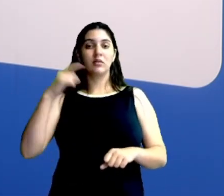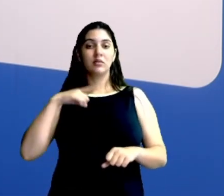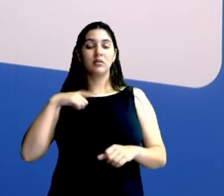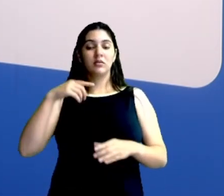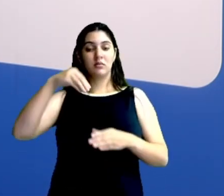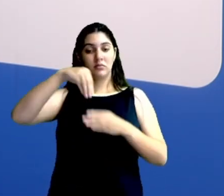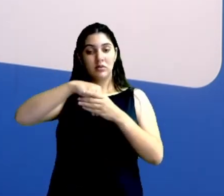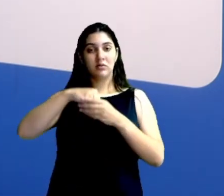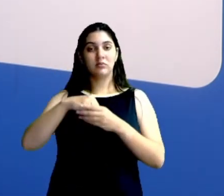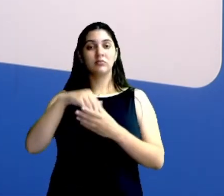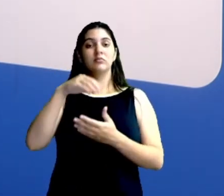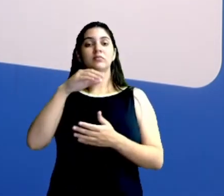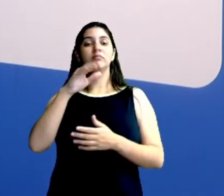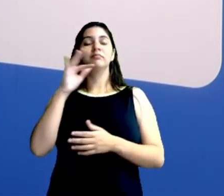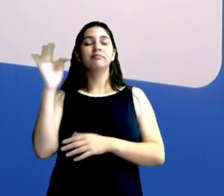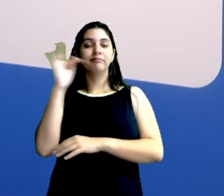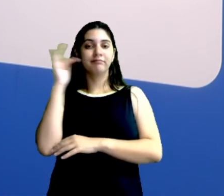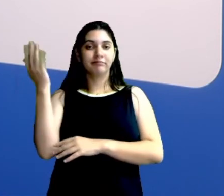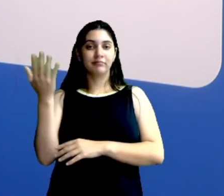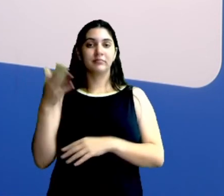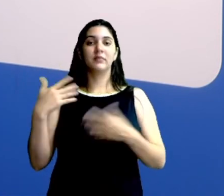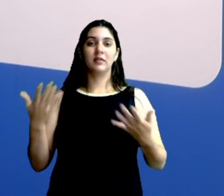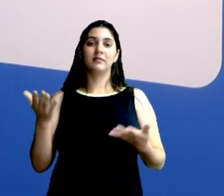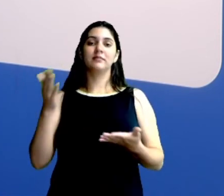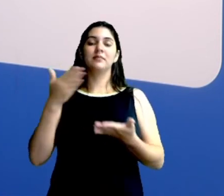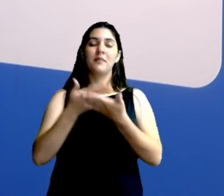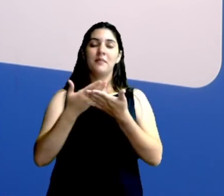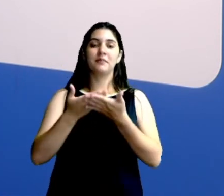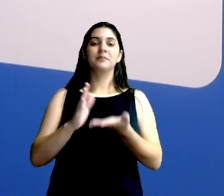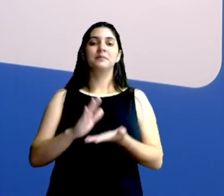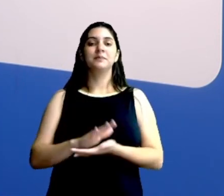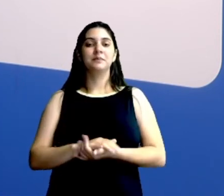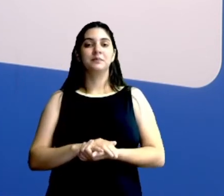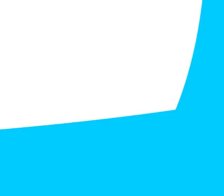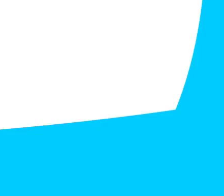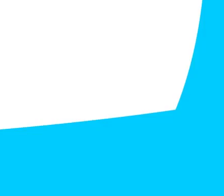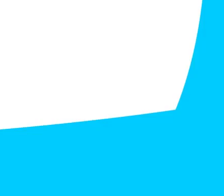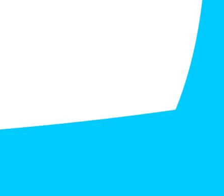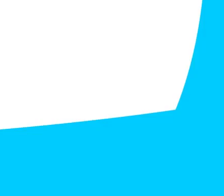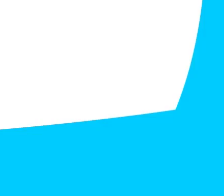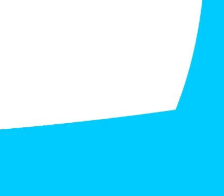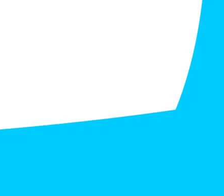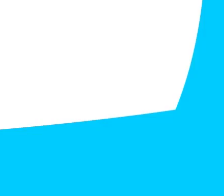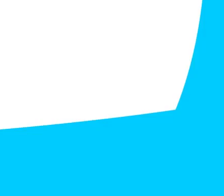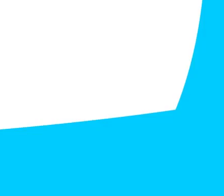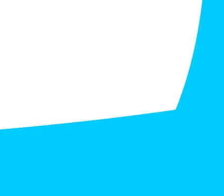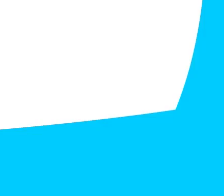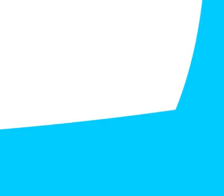temos dentro da federação. Então é isso, pessoal. Até uma próxima aula.